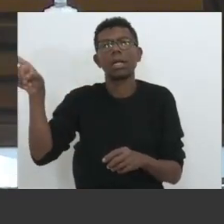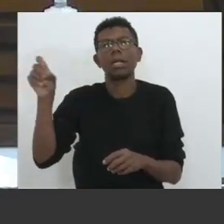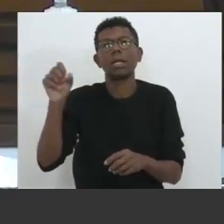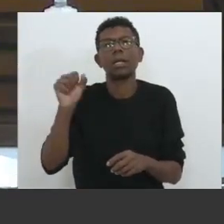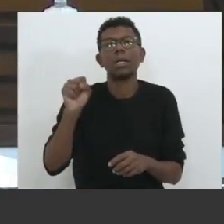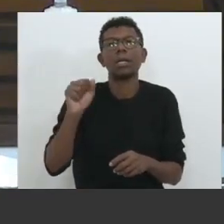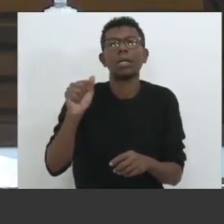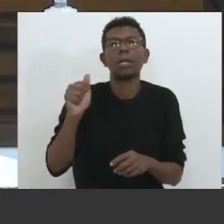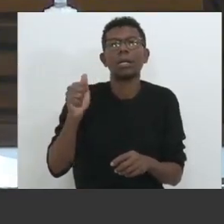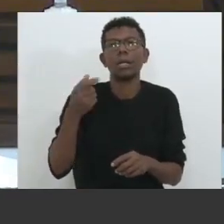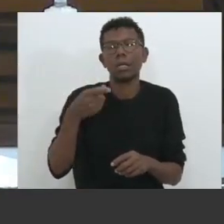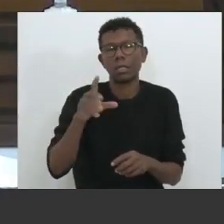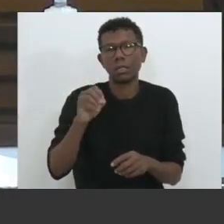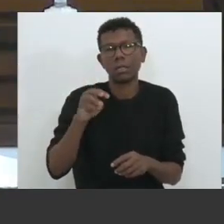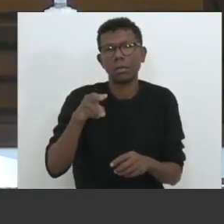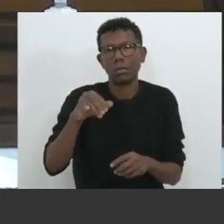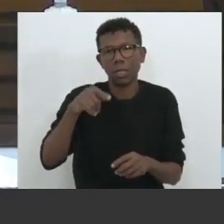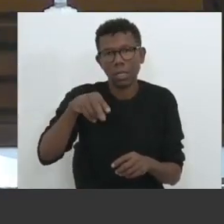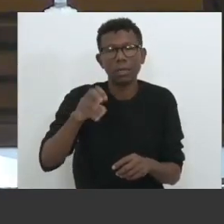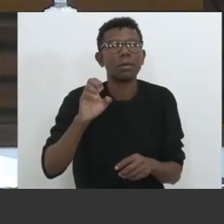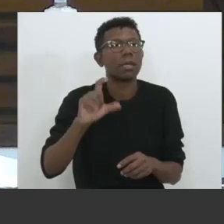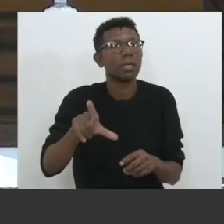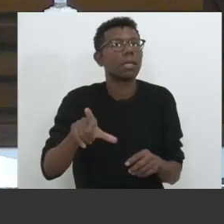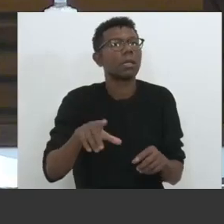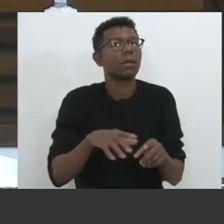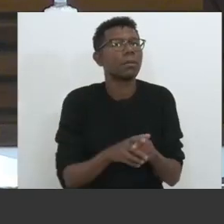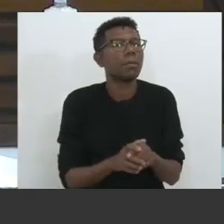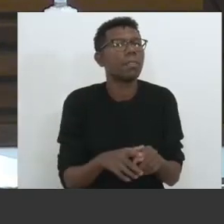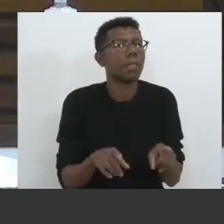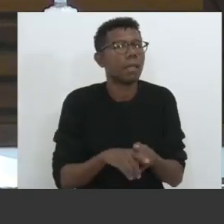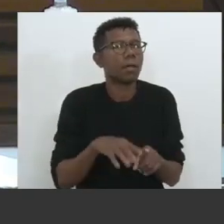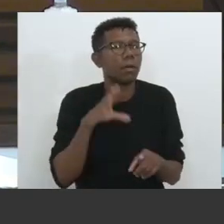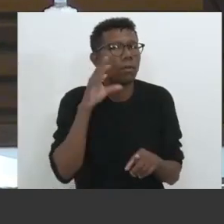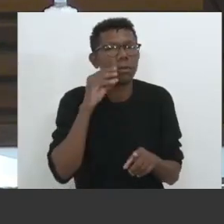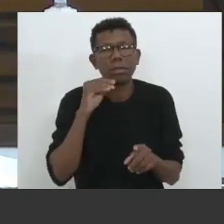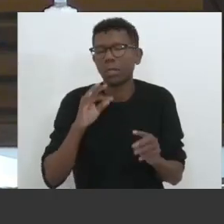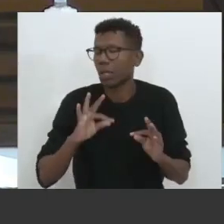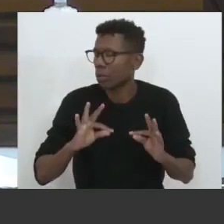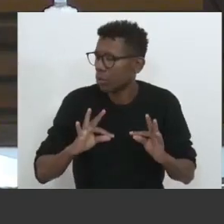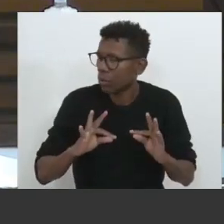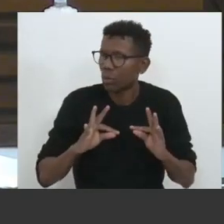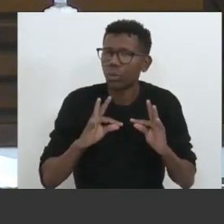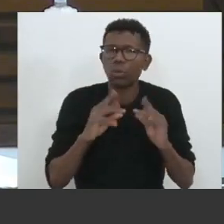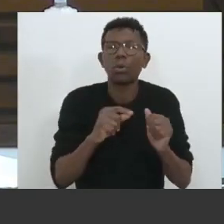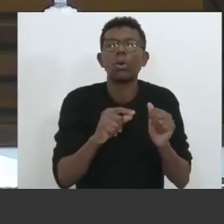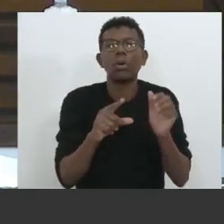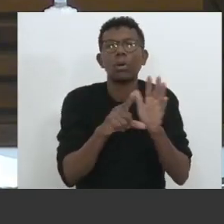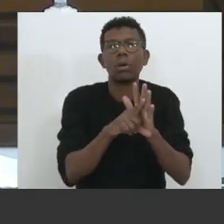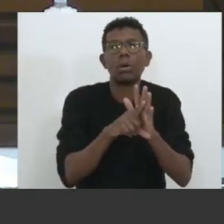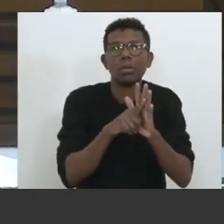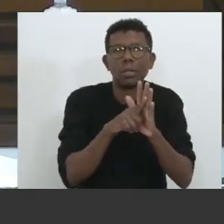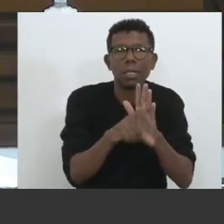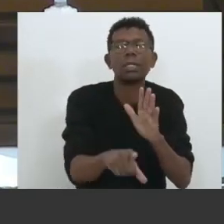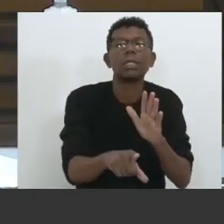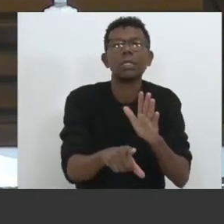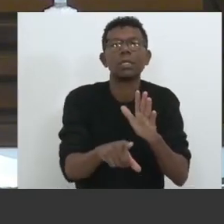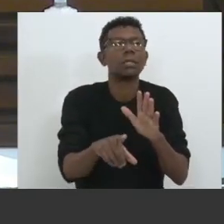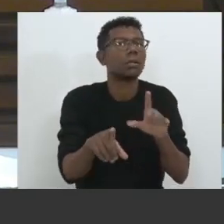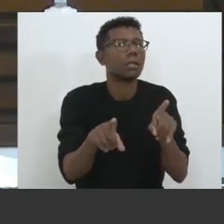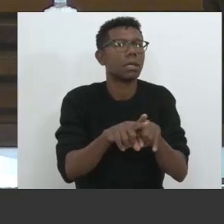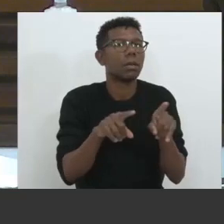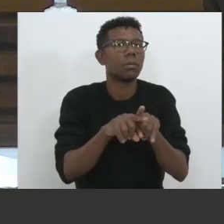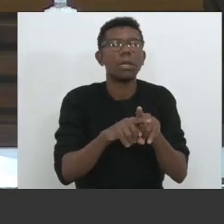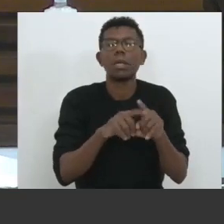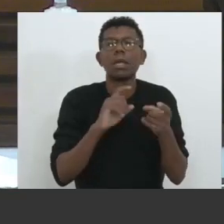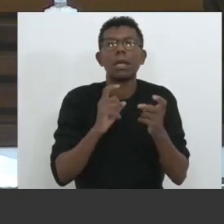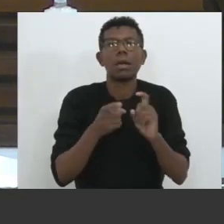Ao qual eu saudo todos os funcionários da da os funcionários da do nosso legislativo e agradecer ess memória